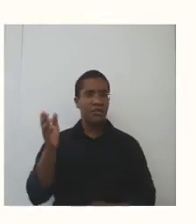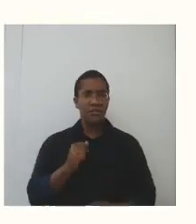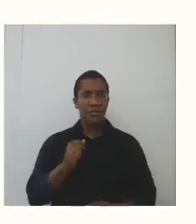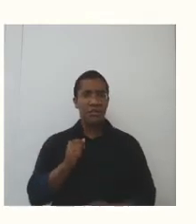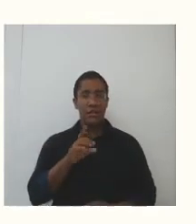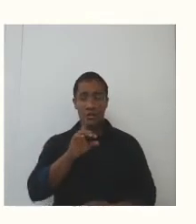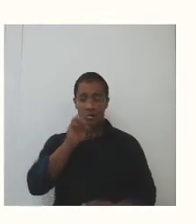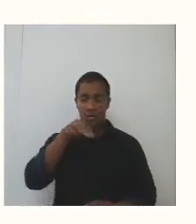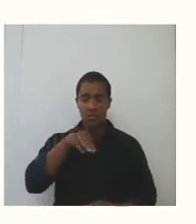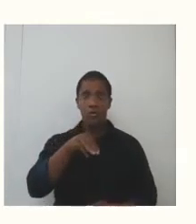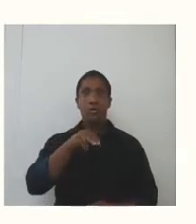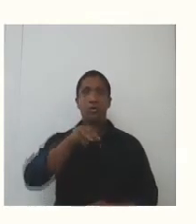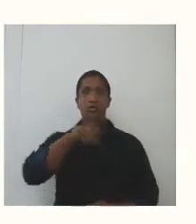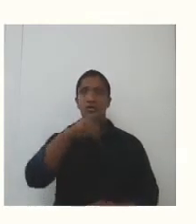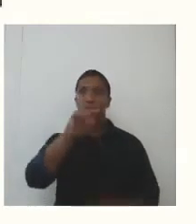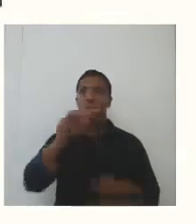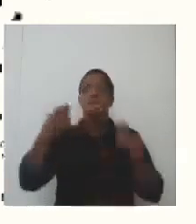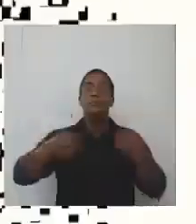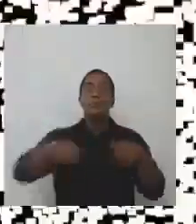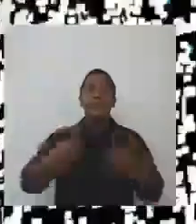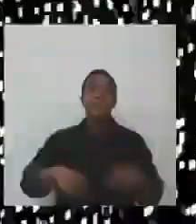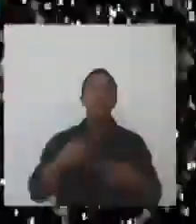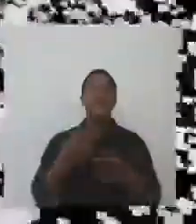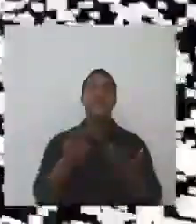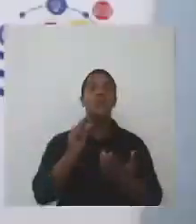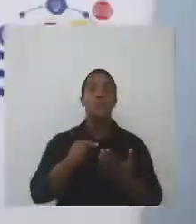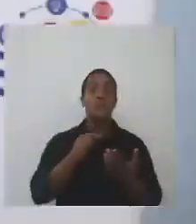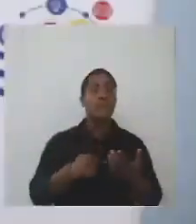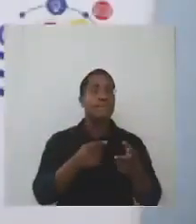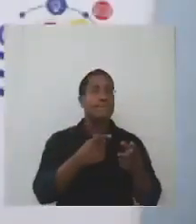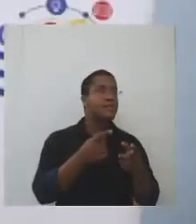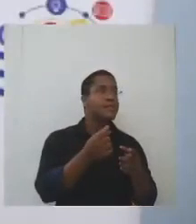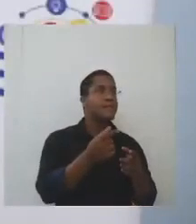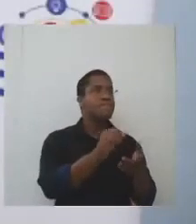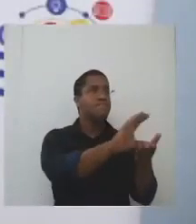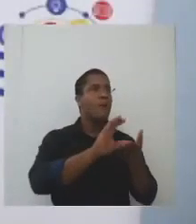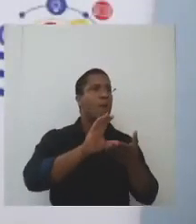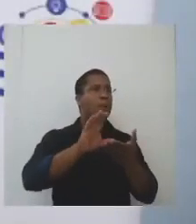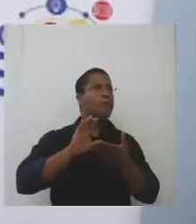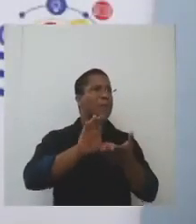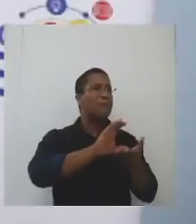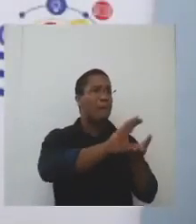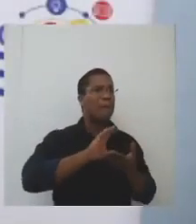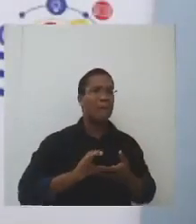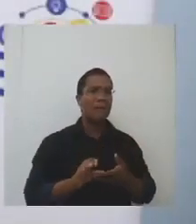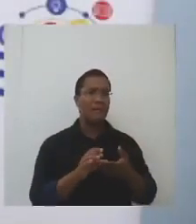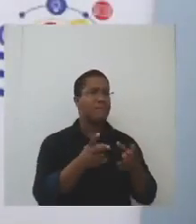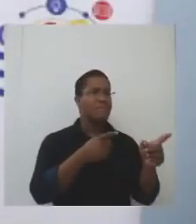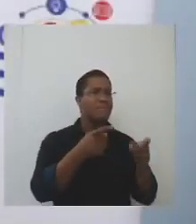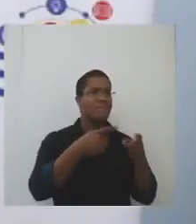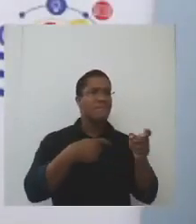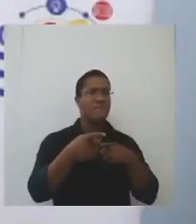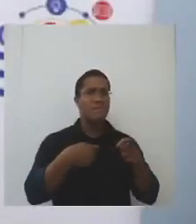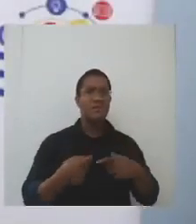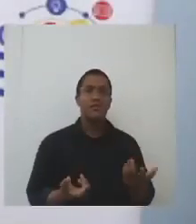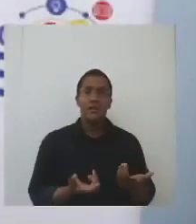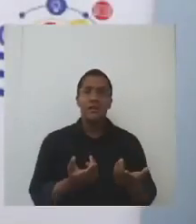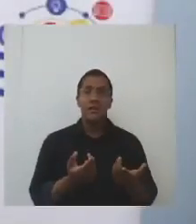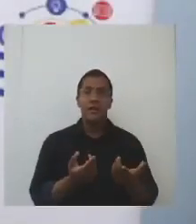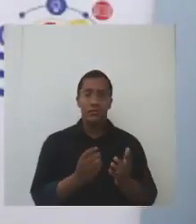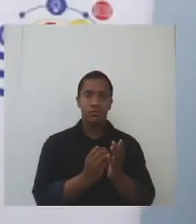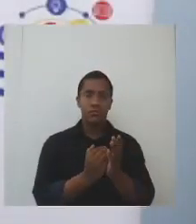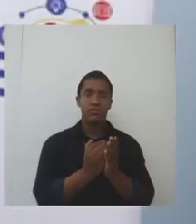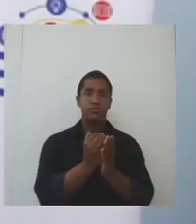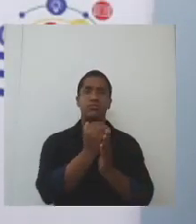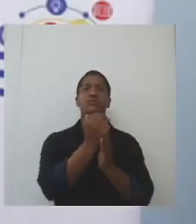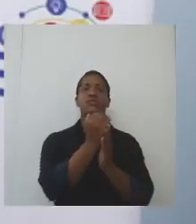para poder, na ocasião, nesse contexto, termos aí, de fato e de verdade, uma grande arrecadação para poder